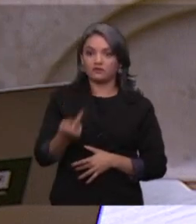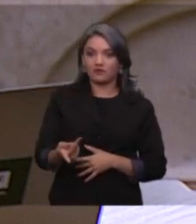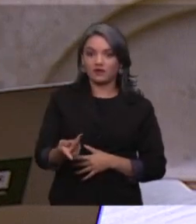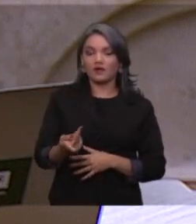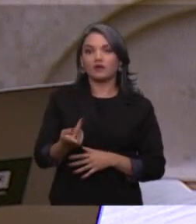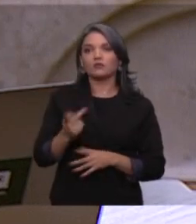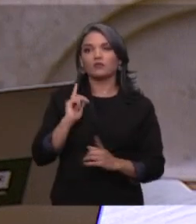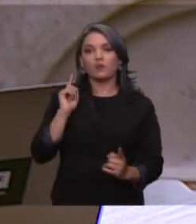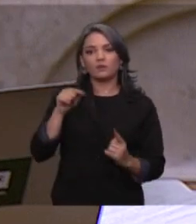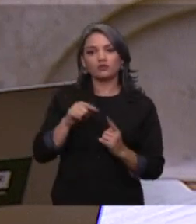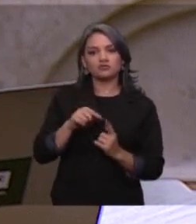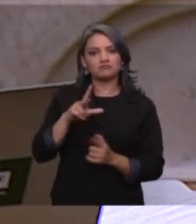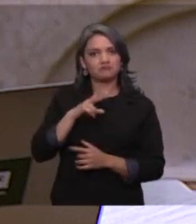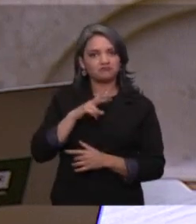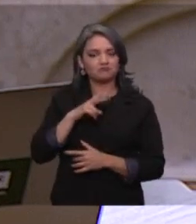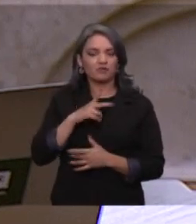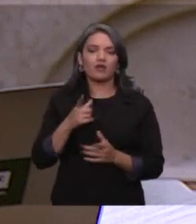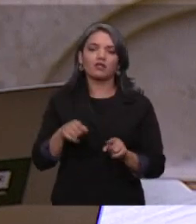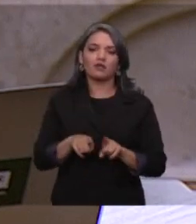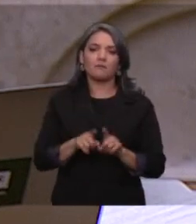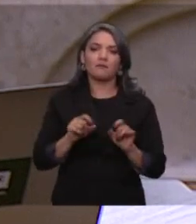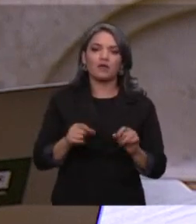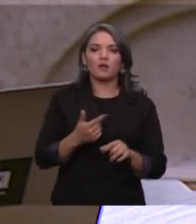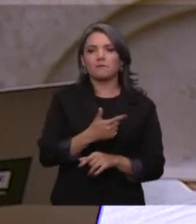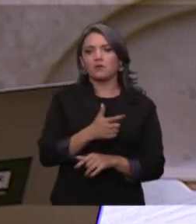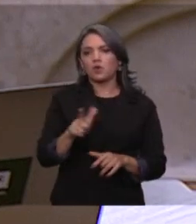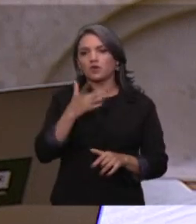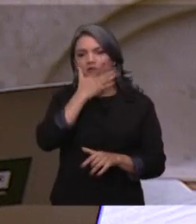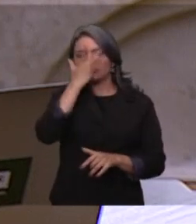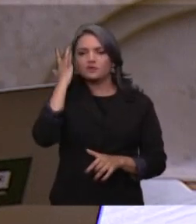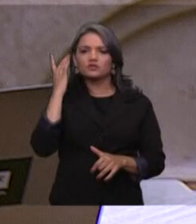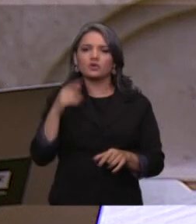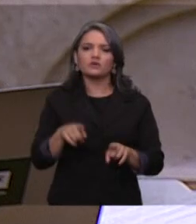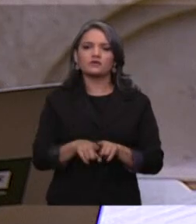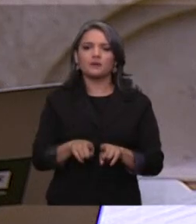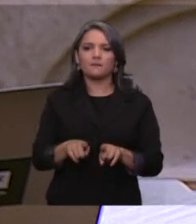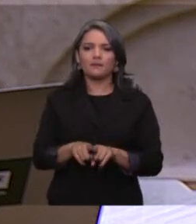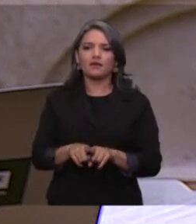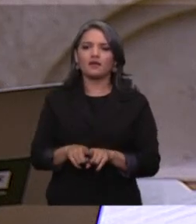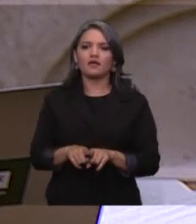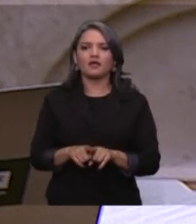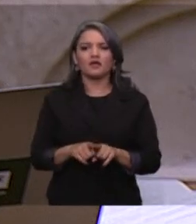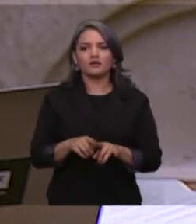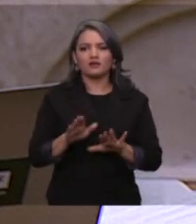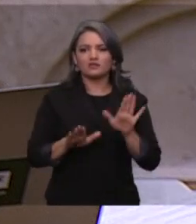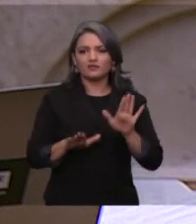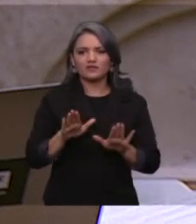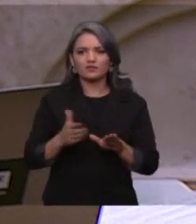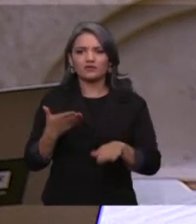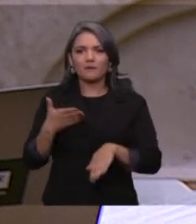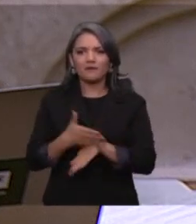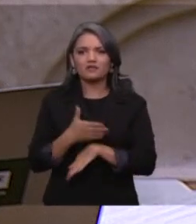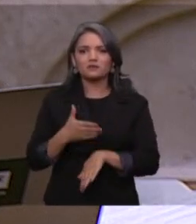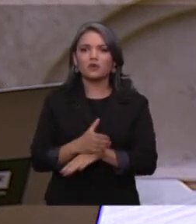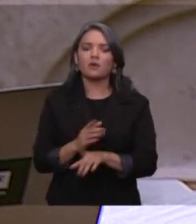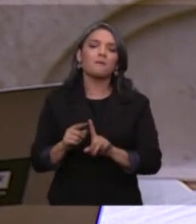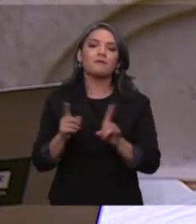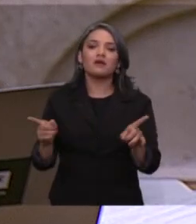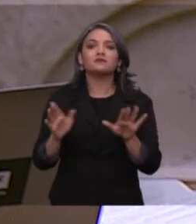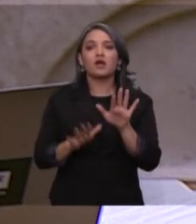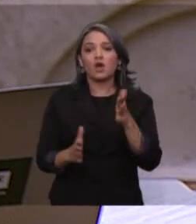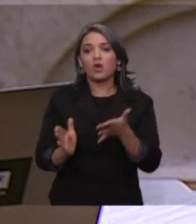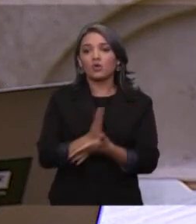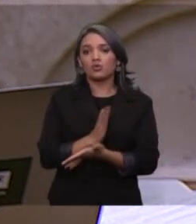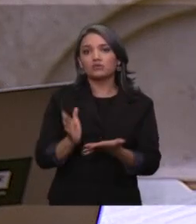seculares, como as que são professadas por outras pessoas, mesmo as que não tenham eventualmente participado do debate, por motivos